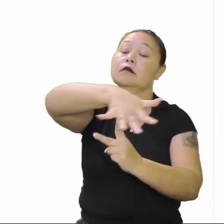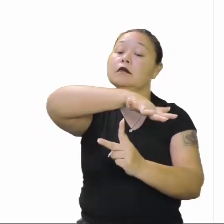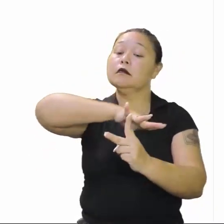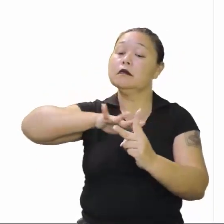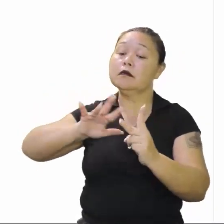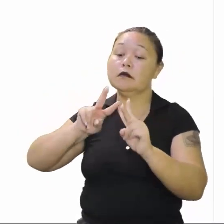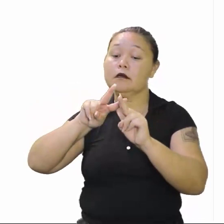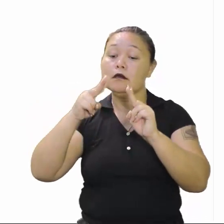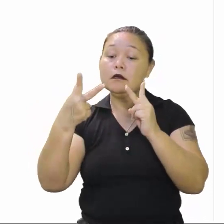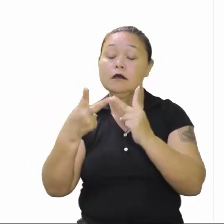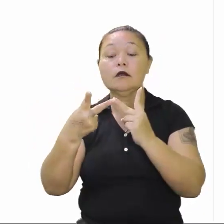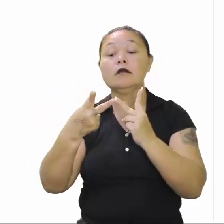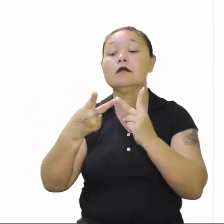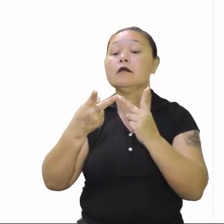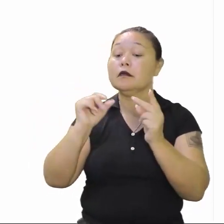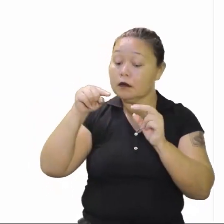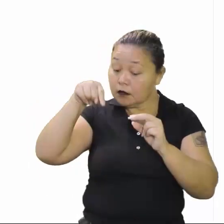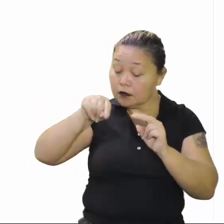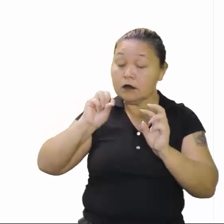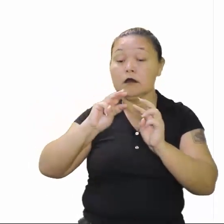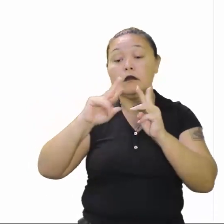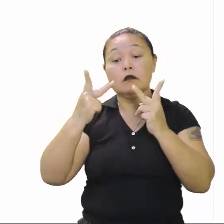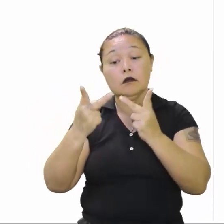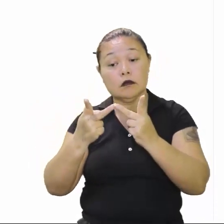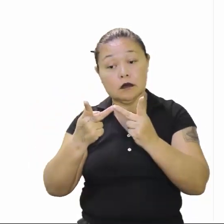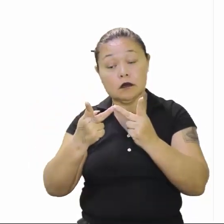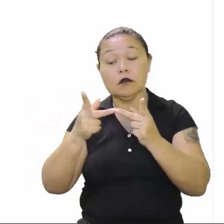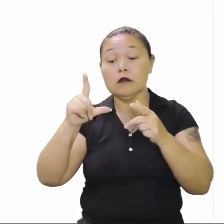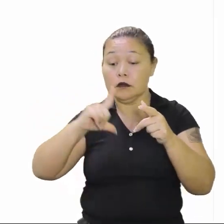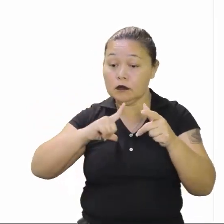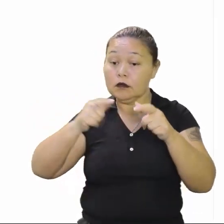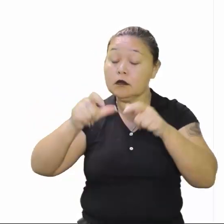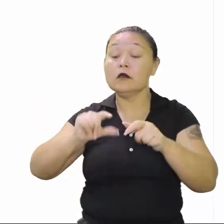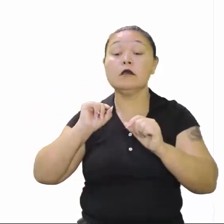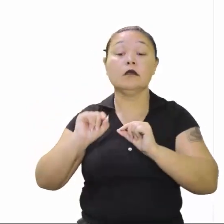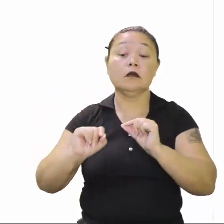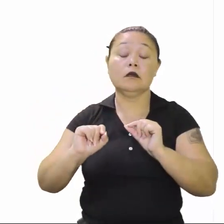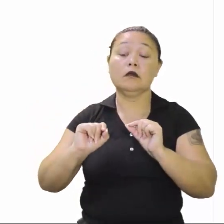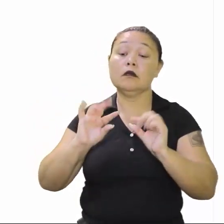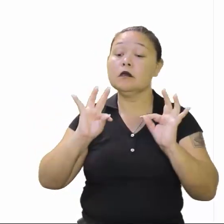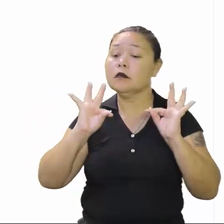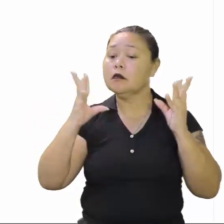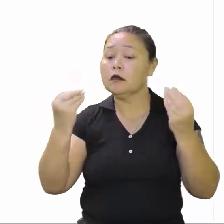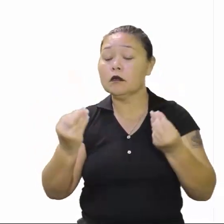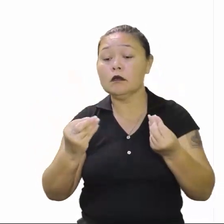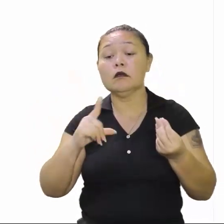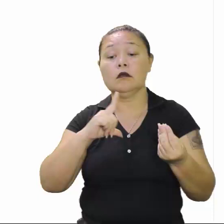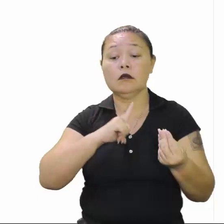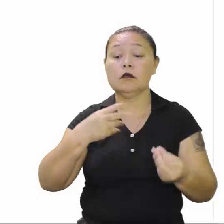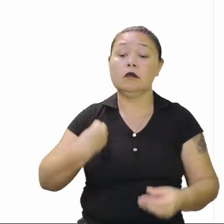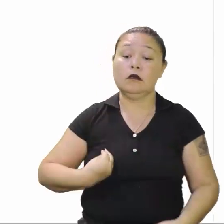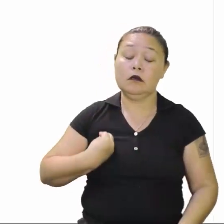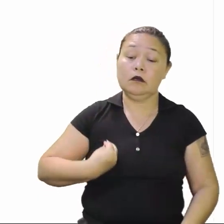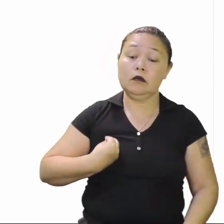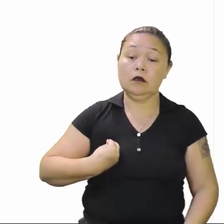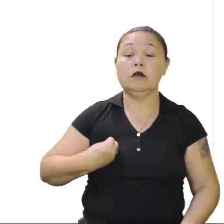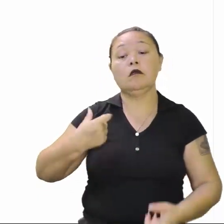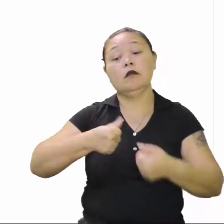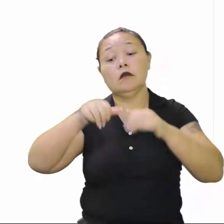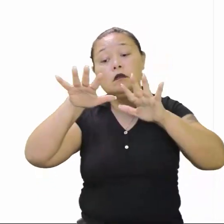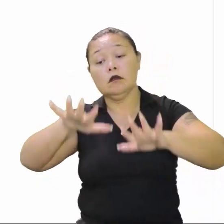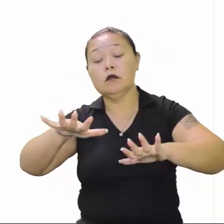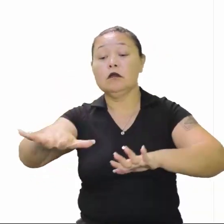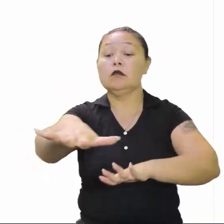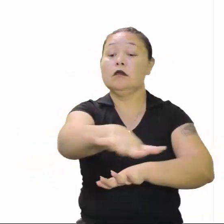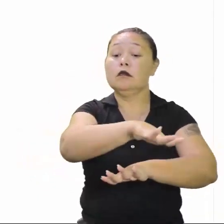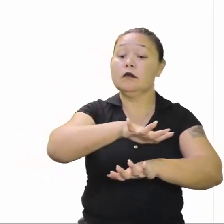matéria ocupa. Uma vez que matéria, o que é matéria mesmo? Tudo aquilo que existe e ocupa um lugar